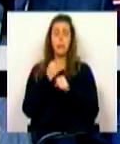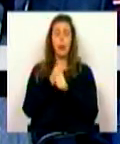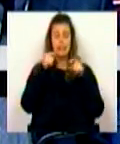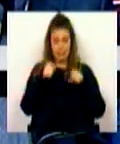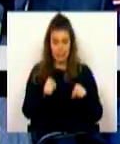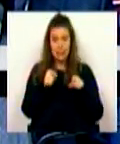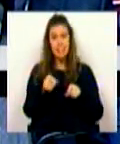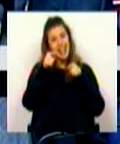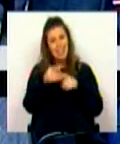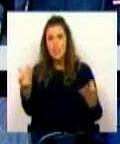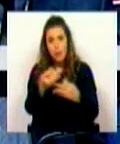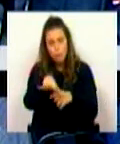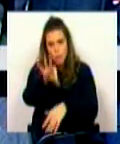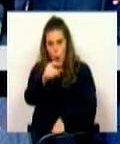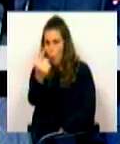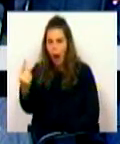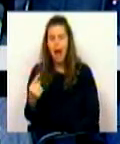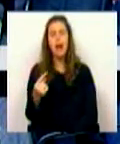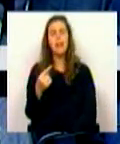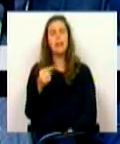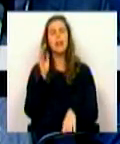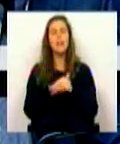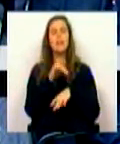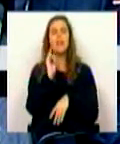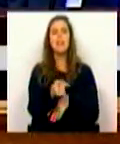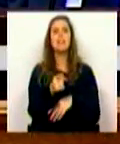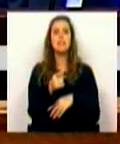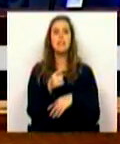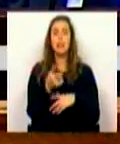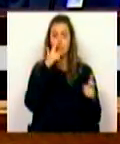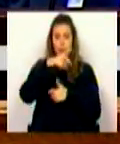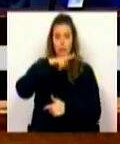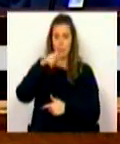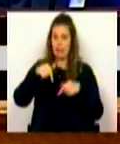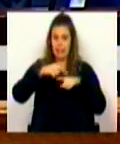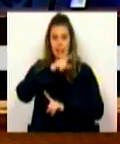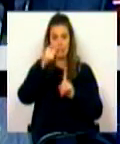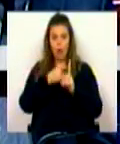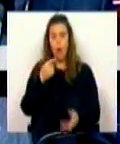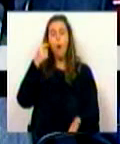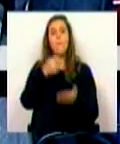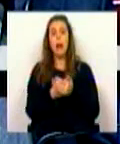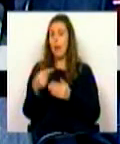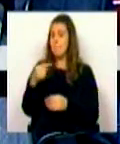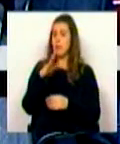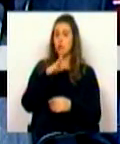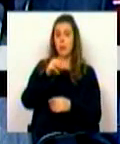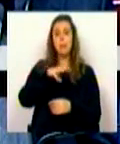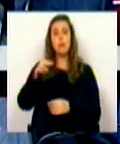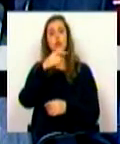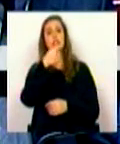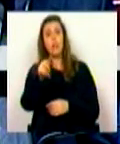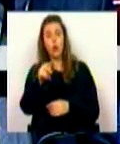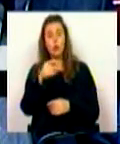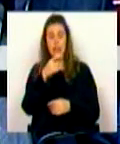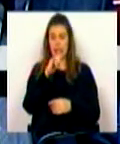esse, e aí de facto há uma opção. E é por isso é que os portugueses vão este ano pagar menos 1.000 milhões de euros